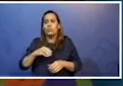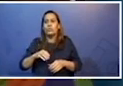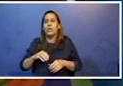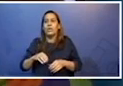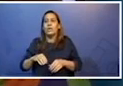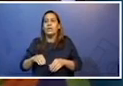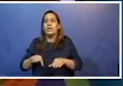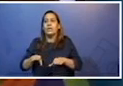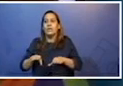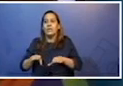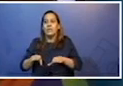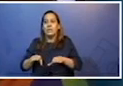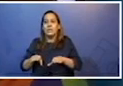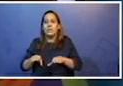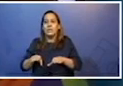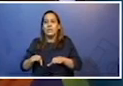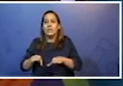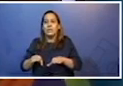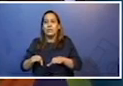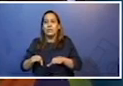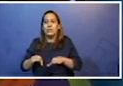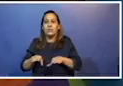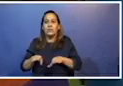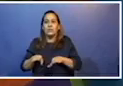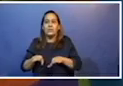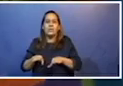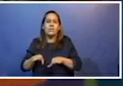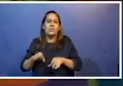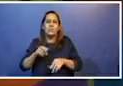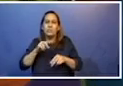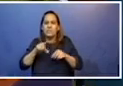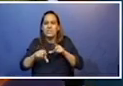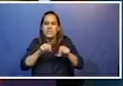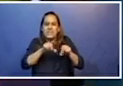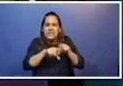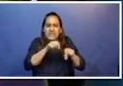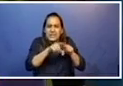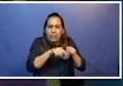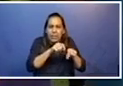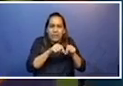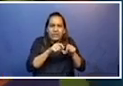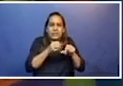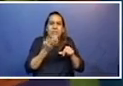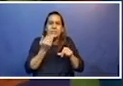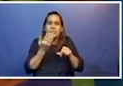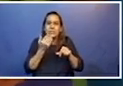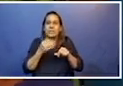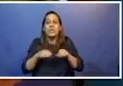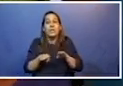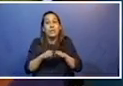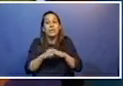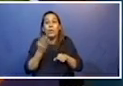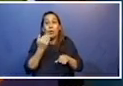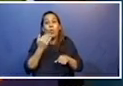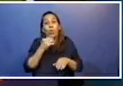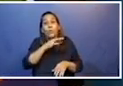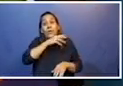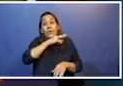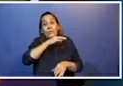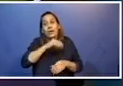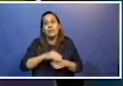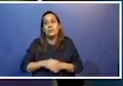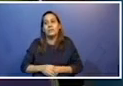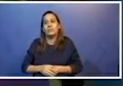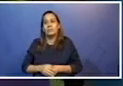como o araticum e a lobeira. Quem será esse animal que se alimenta